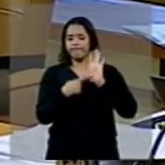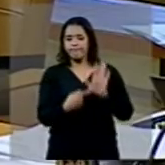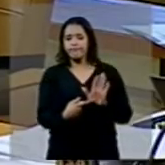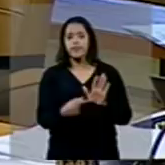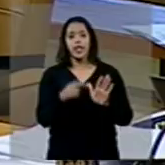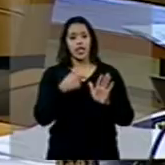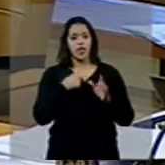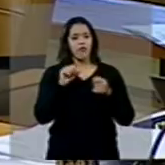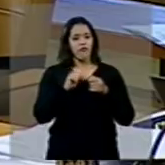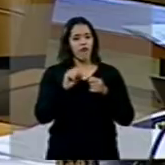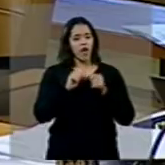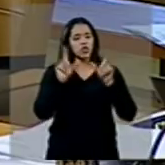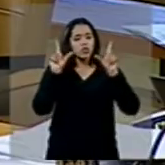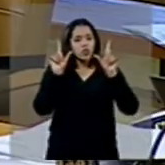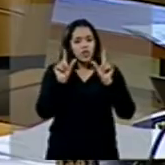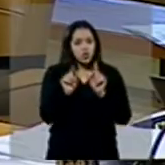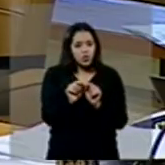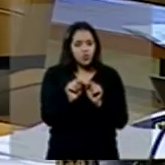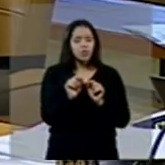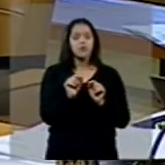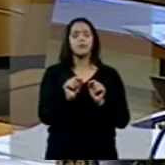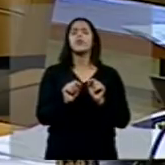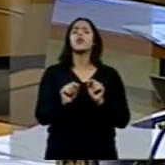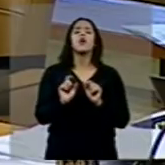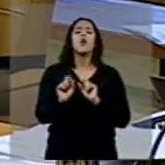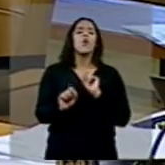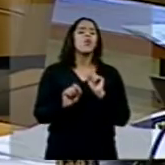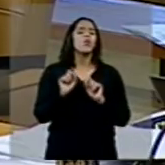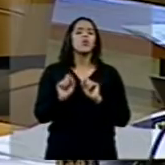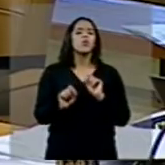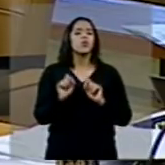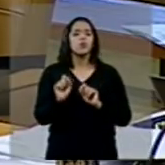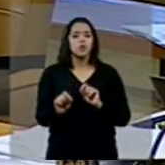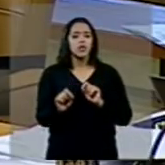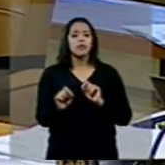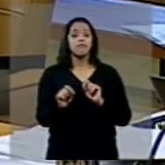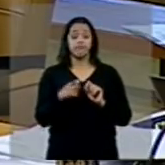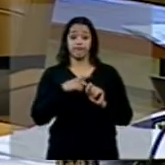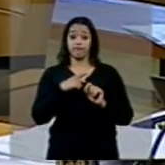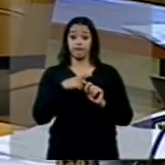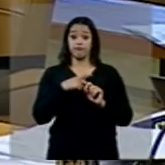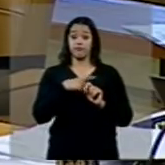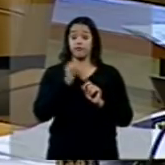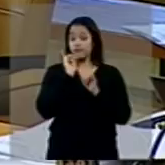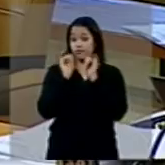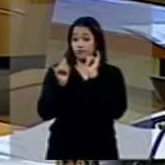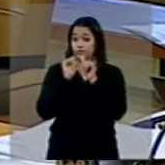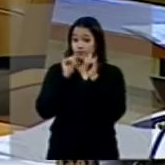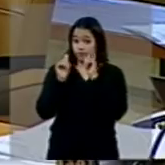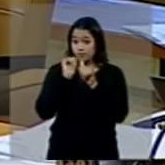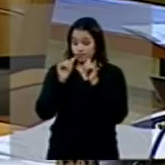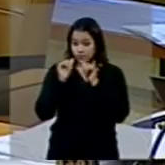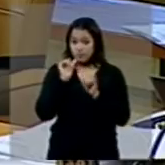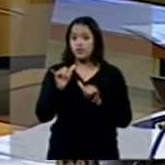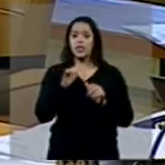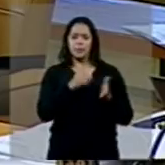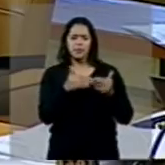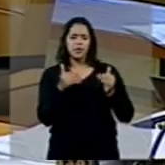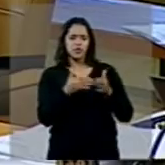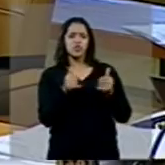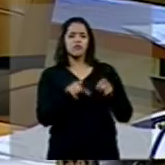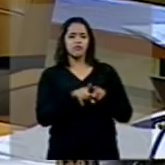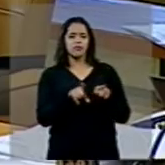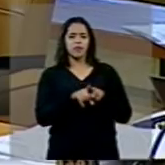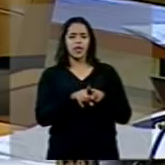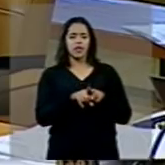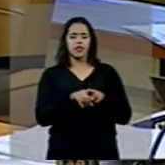uma síntese do que trouxe a guisa da informação solicitada por Sua